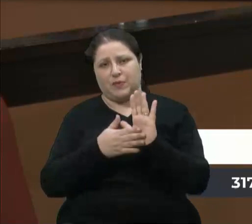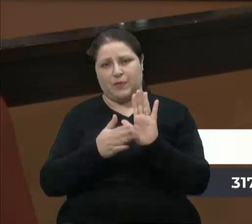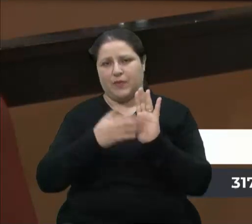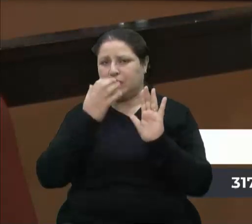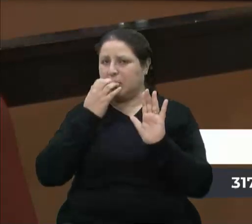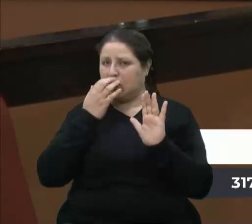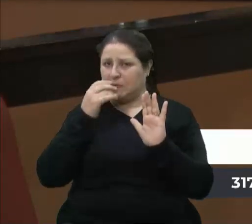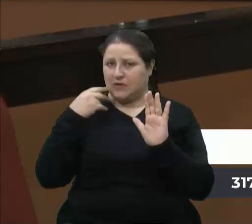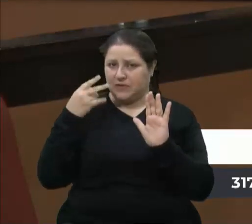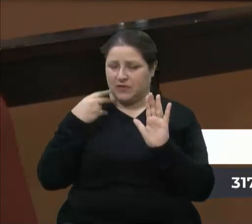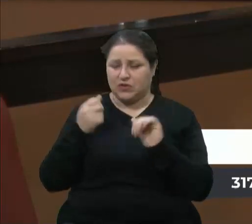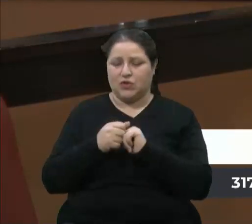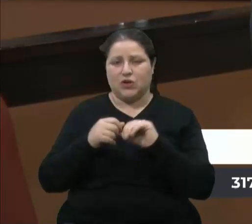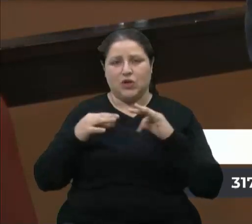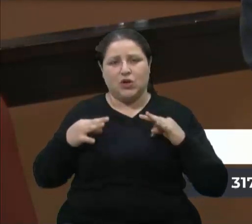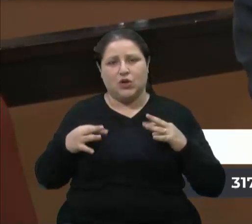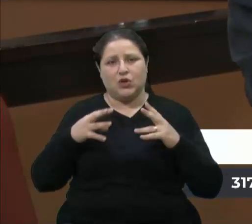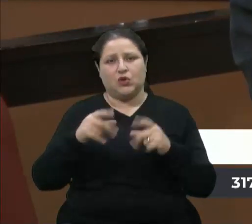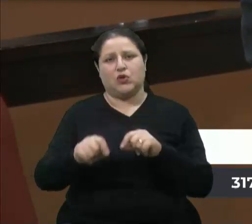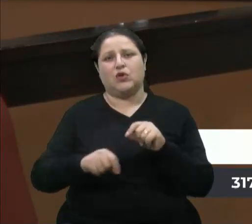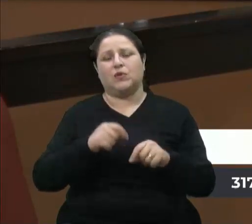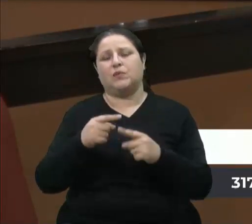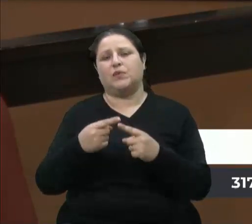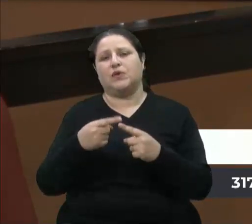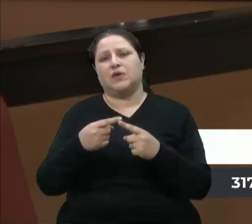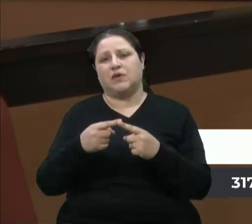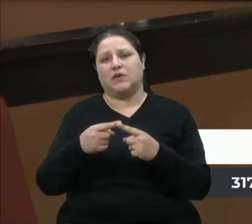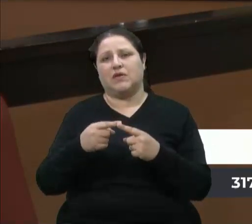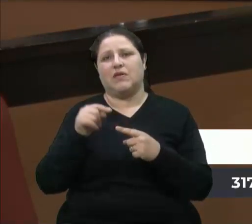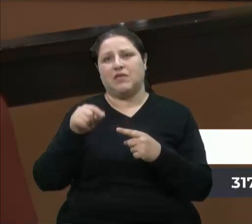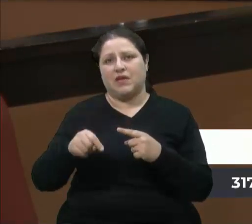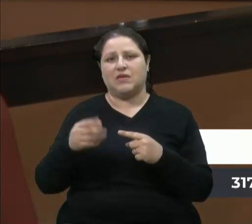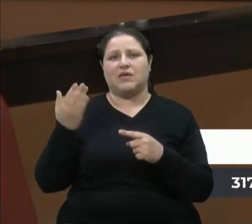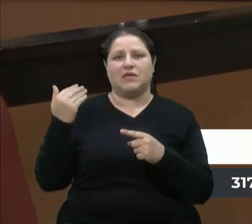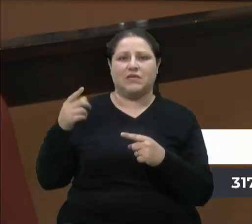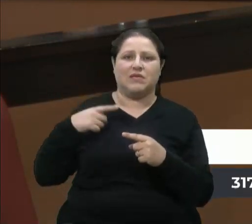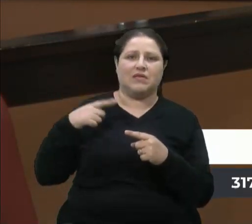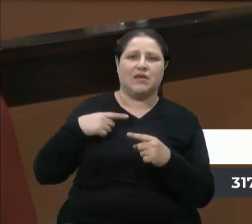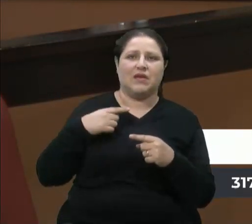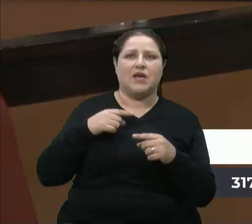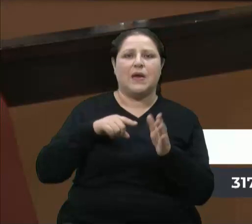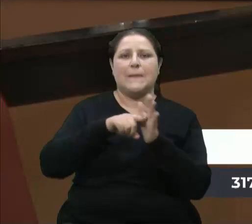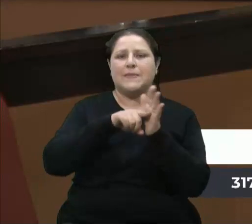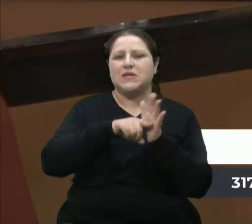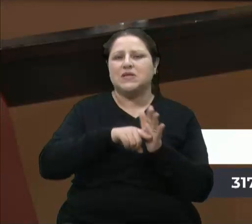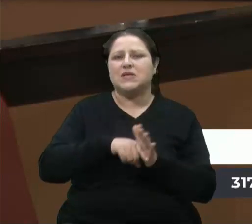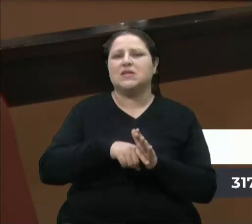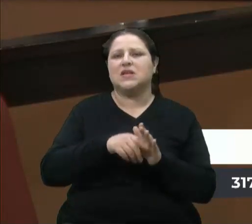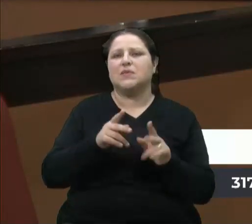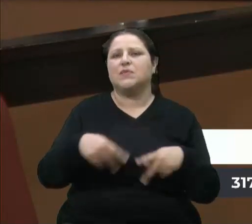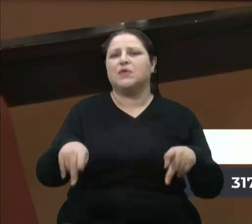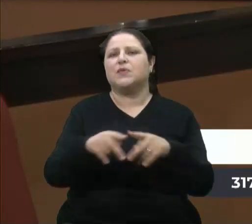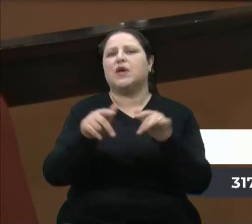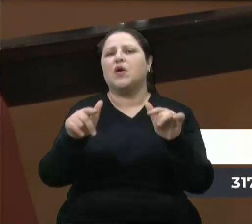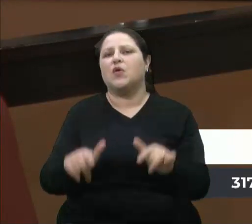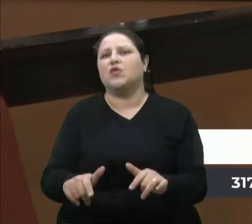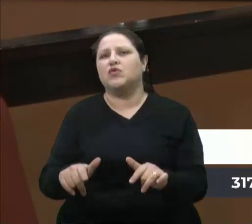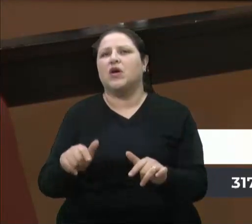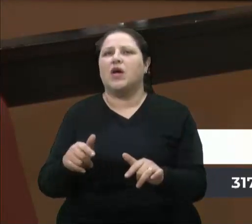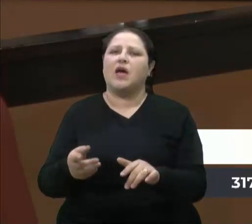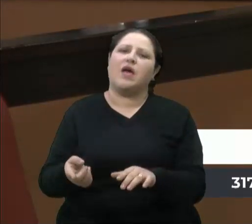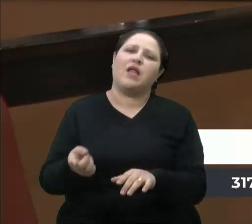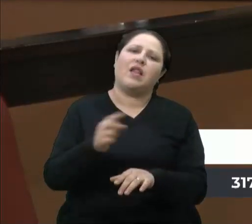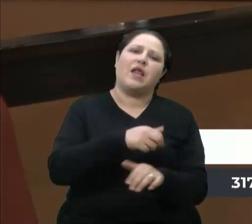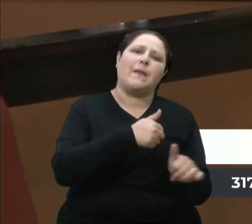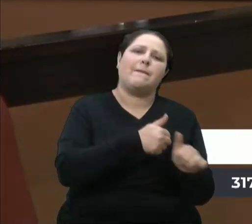Então é toda... Por quê? Naquela consulta pública, sabe aonde que ia ser o Canil? No lado de Cala de